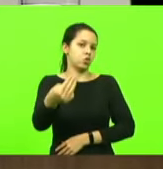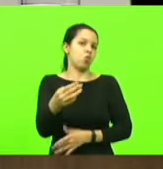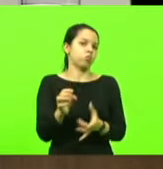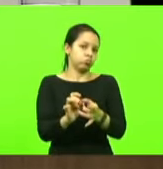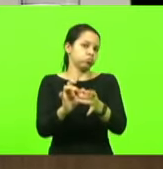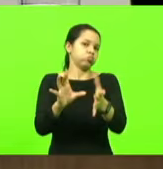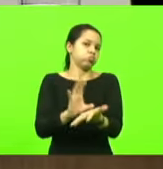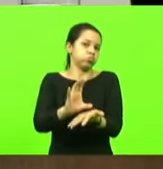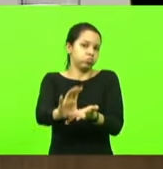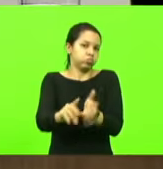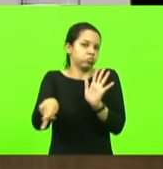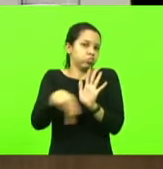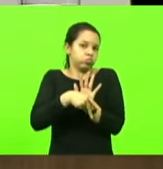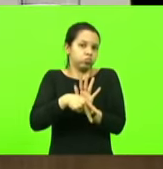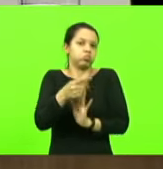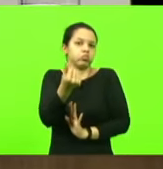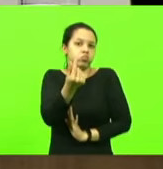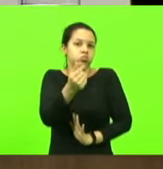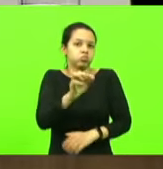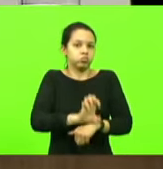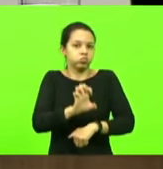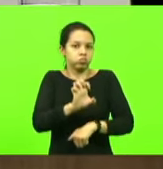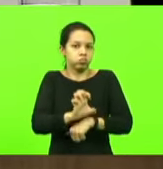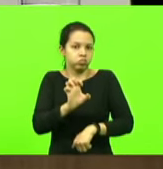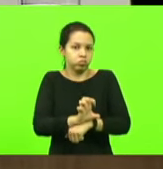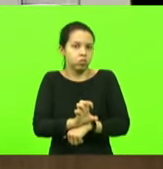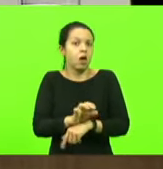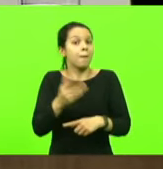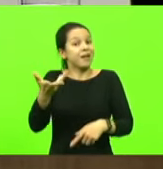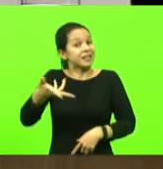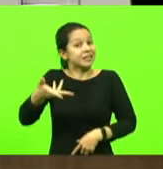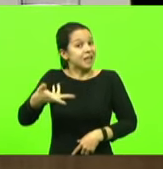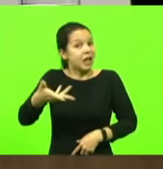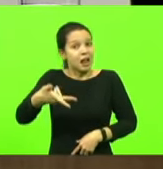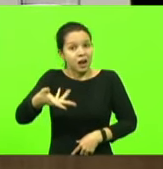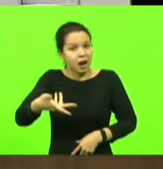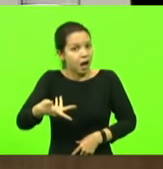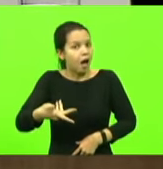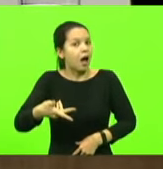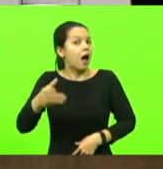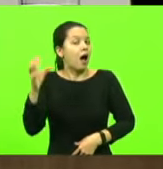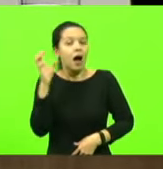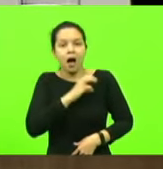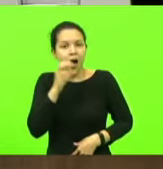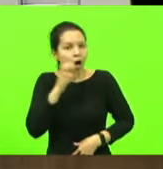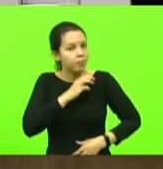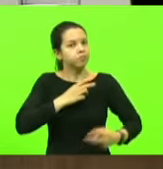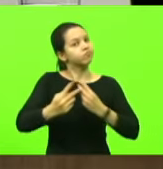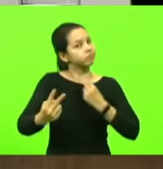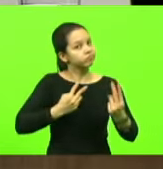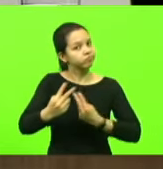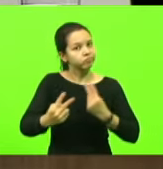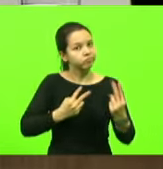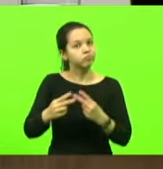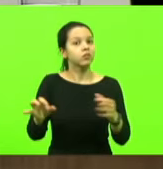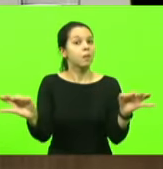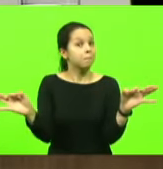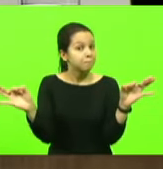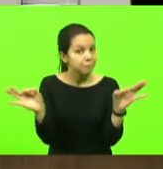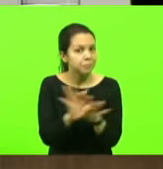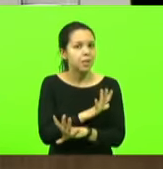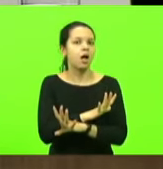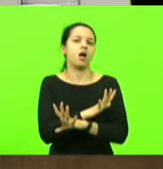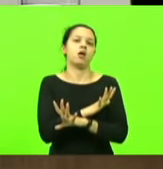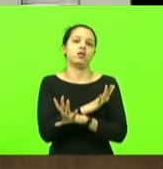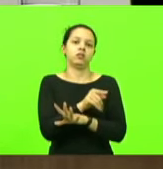recursos estaduais para acelerar o quanto antes a duplicação, a conclusão da